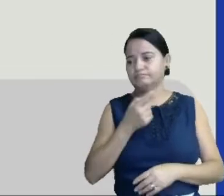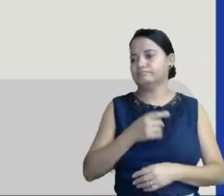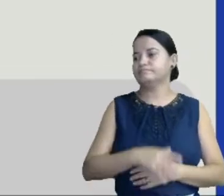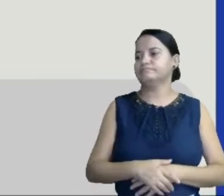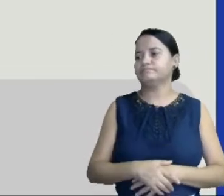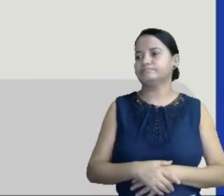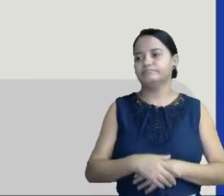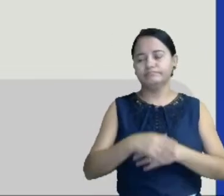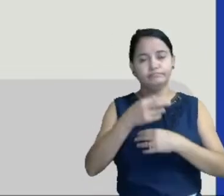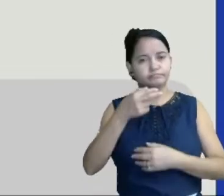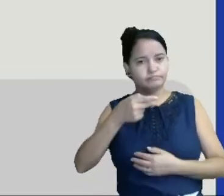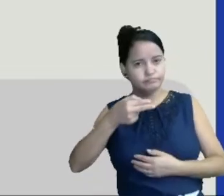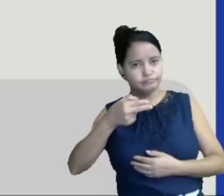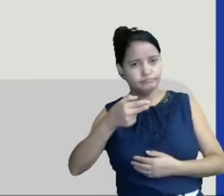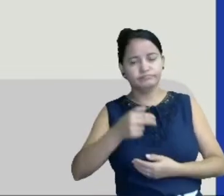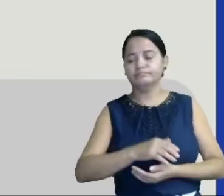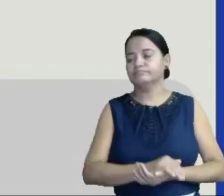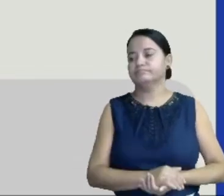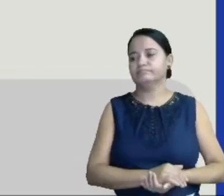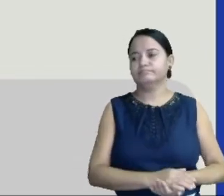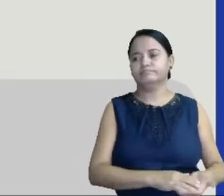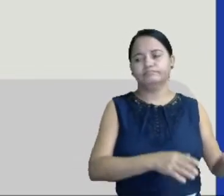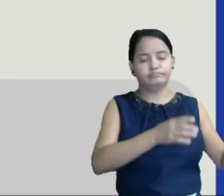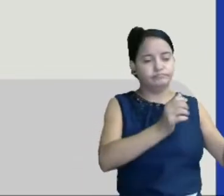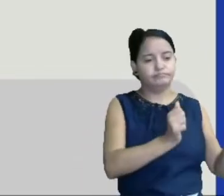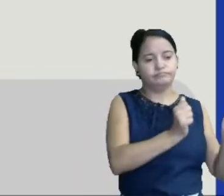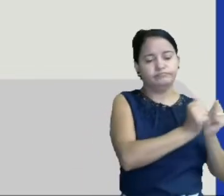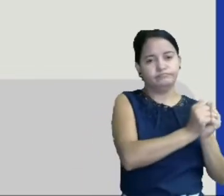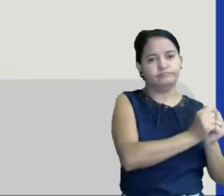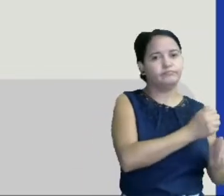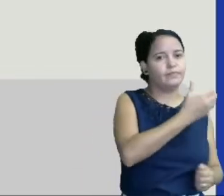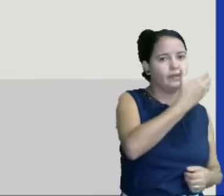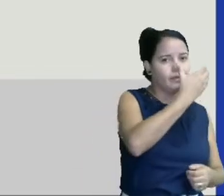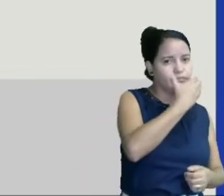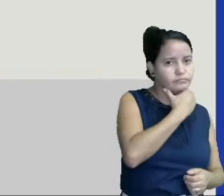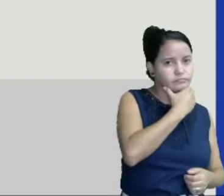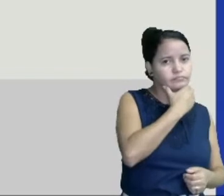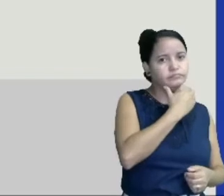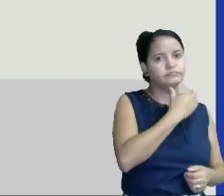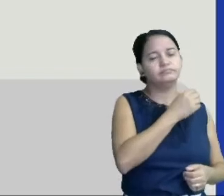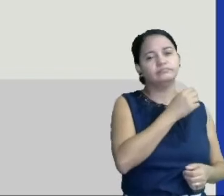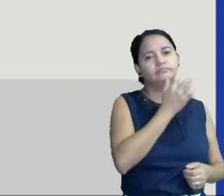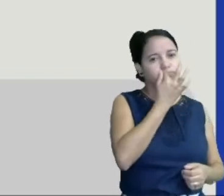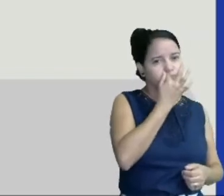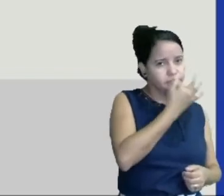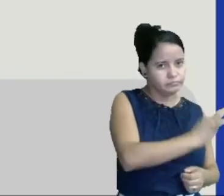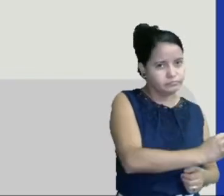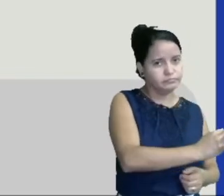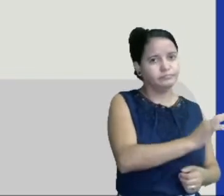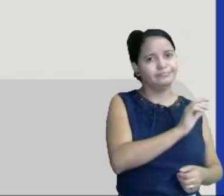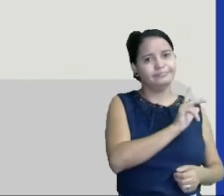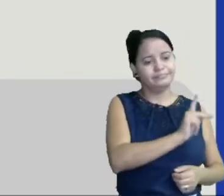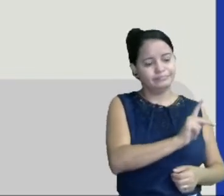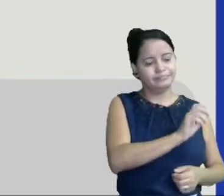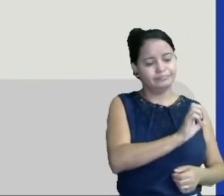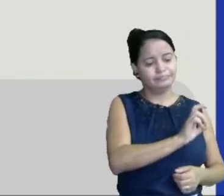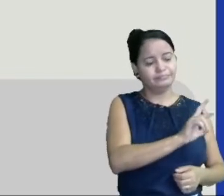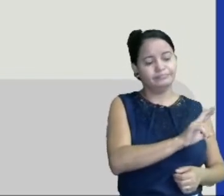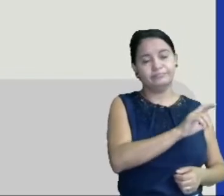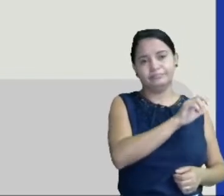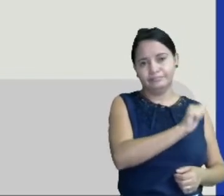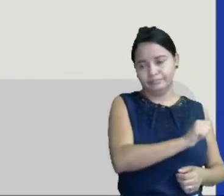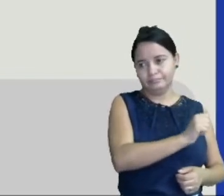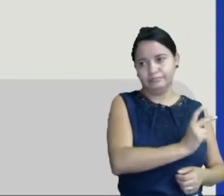medida e dá a quantidade o peso da maçã em relação ao peso o pezinho que tá aí identificando 100